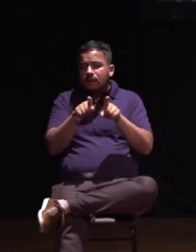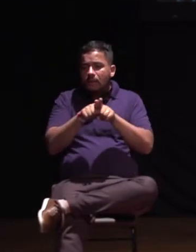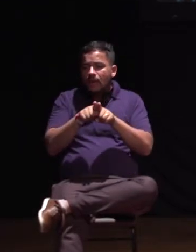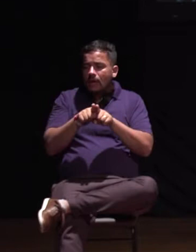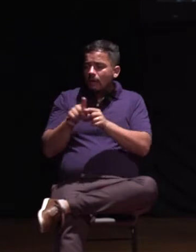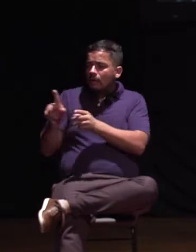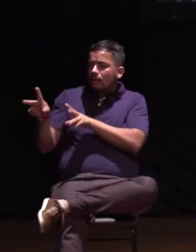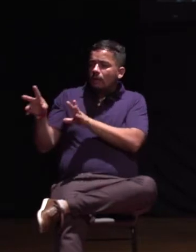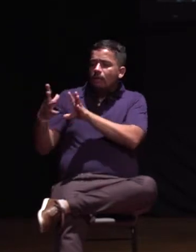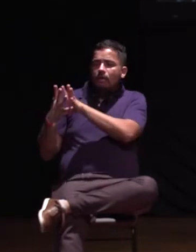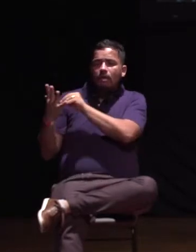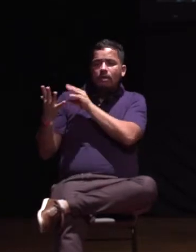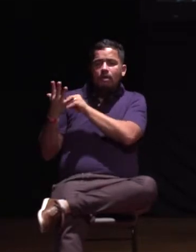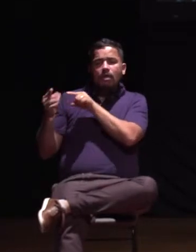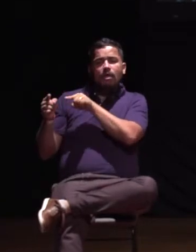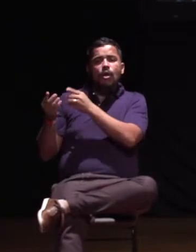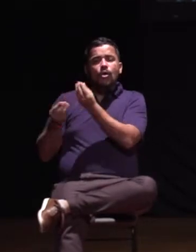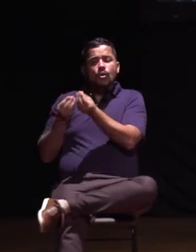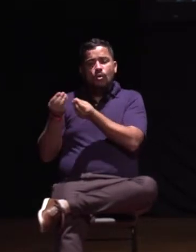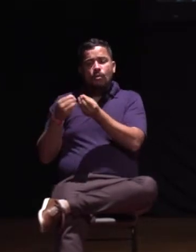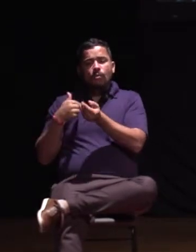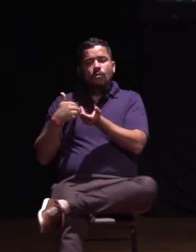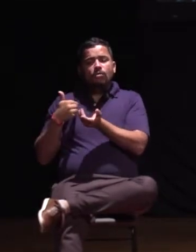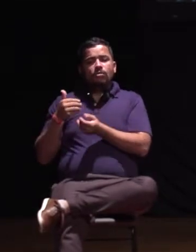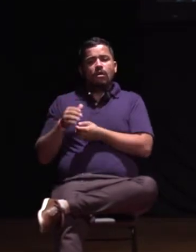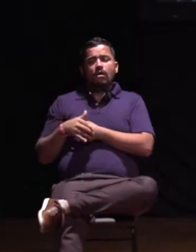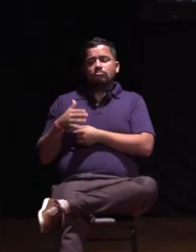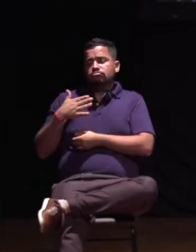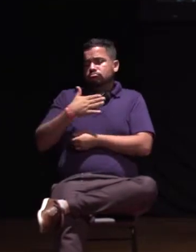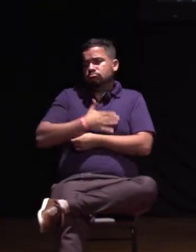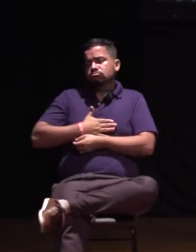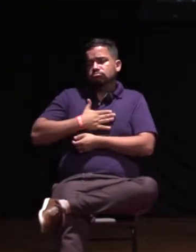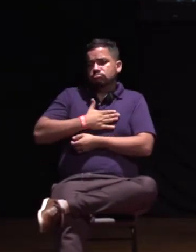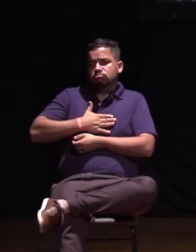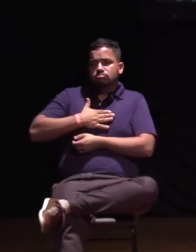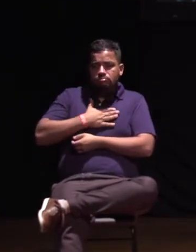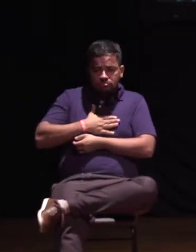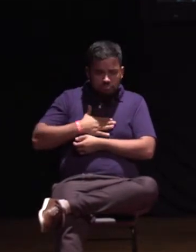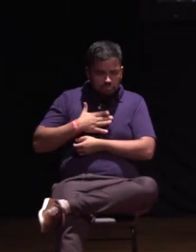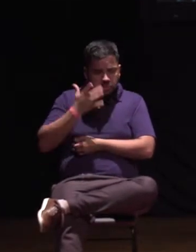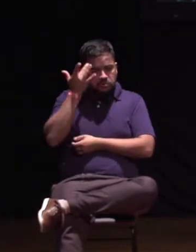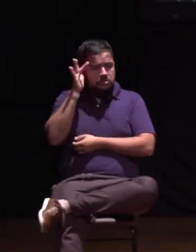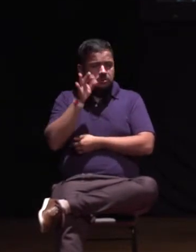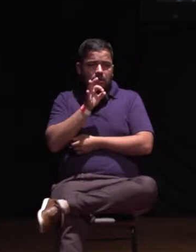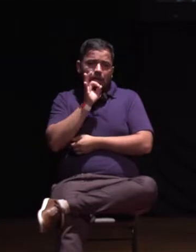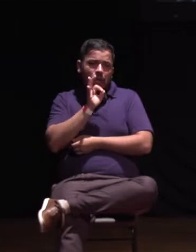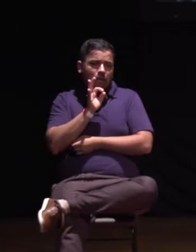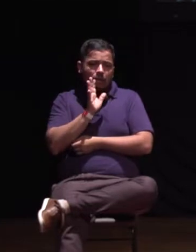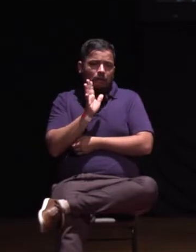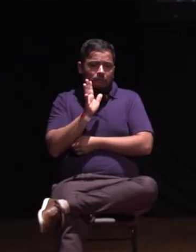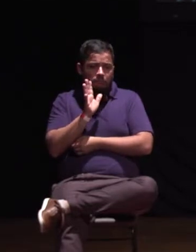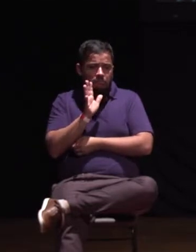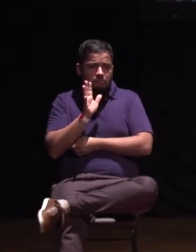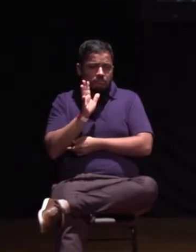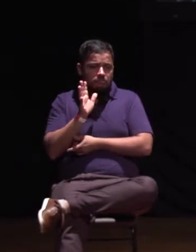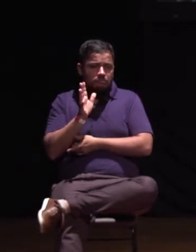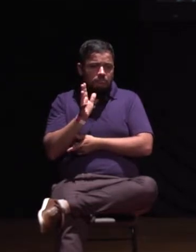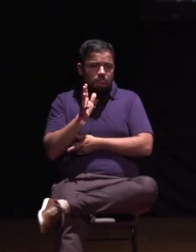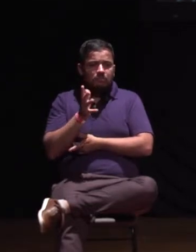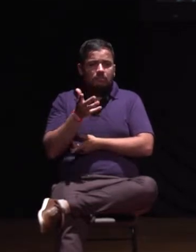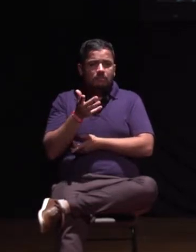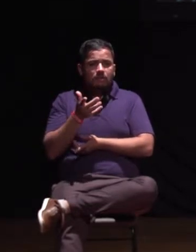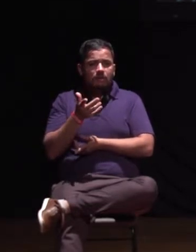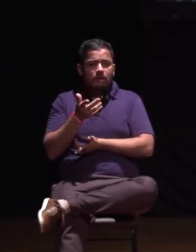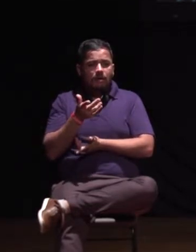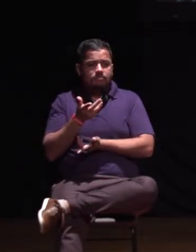coreografados. Então, eu tenho bastante apreço, não sei se é exatamente um desenho